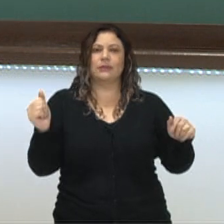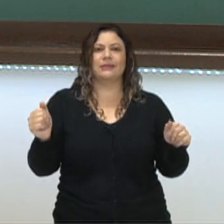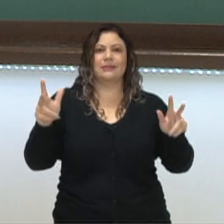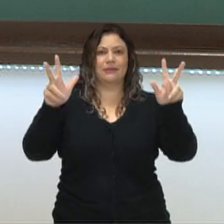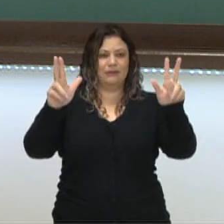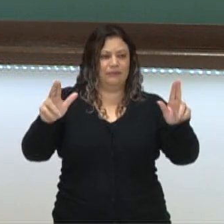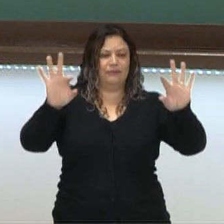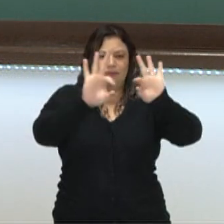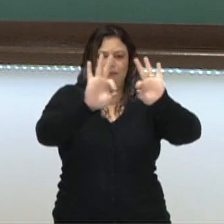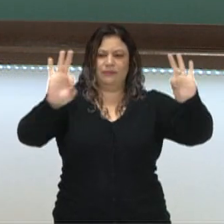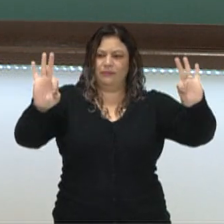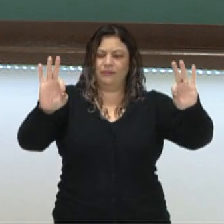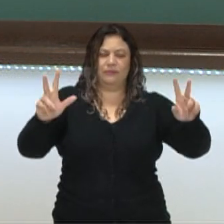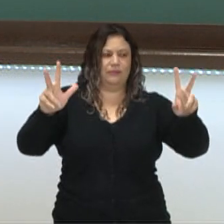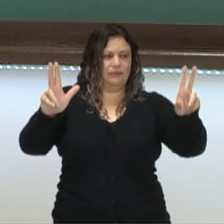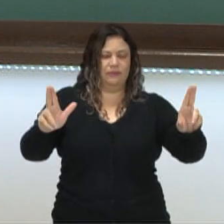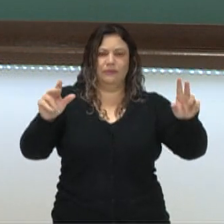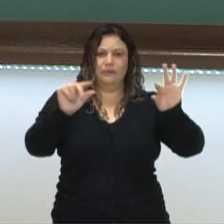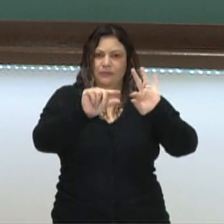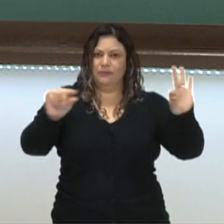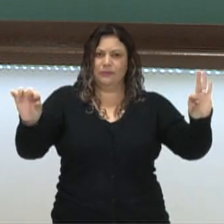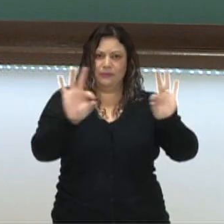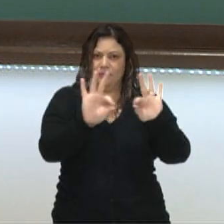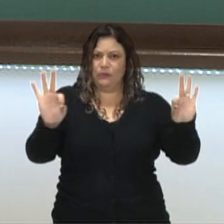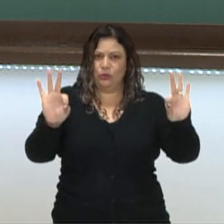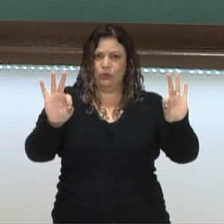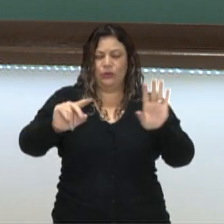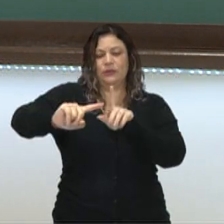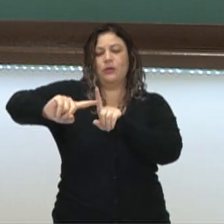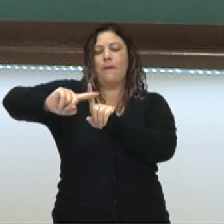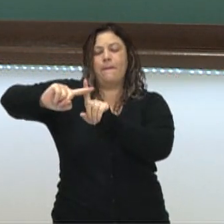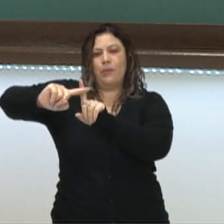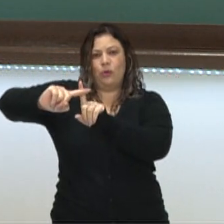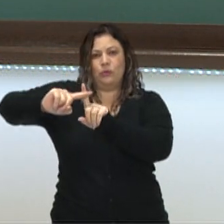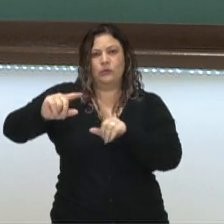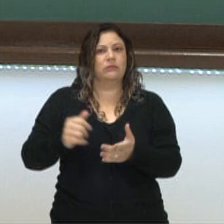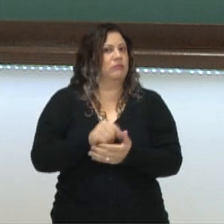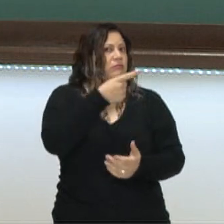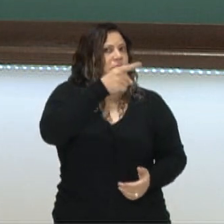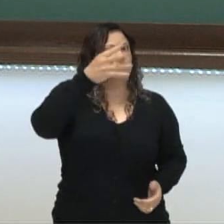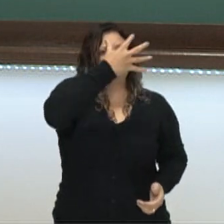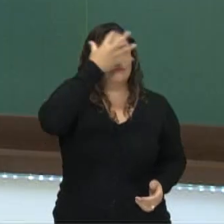medida, a uma distância, né? Então, como se fosse 2 positivo. Não podemos esquecer desse detalhe.